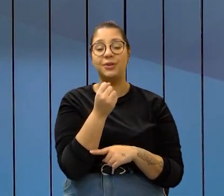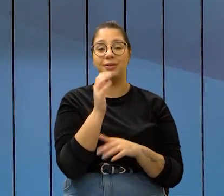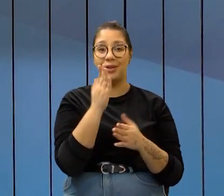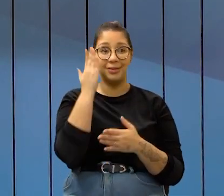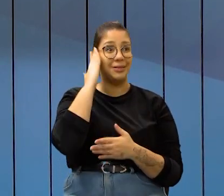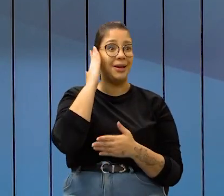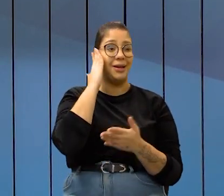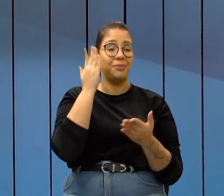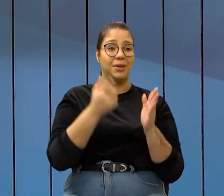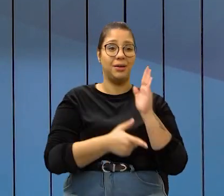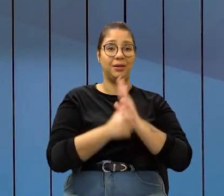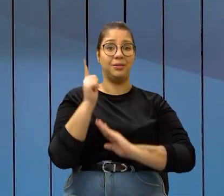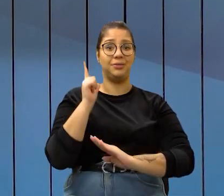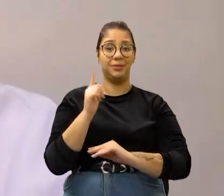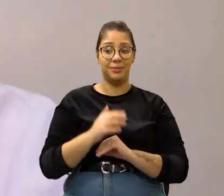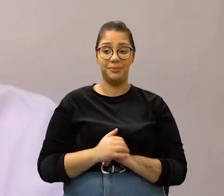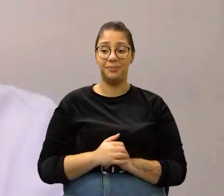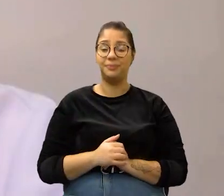agressivo?